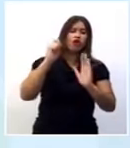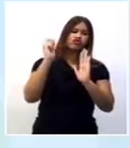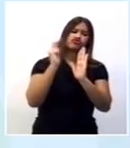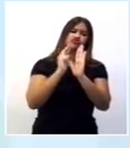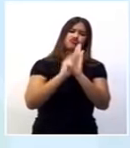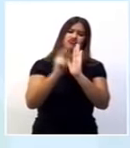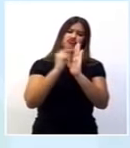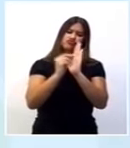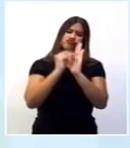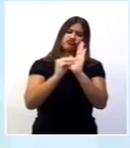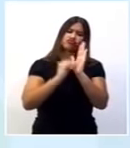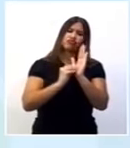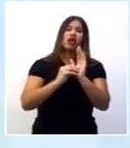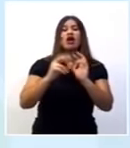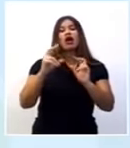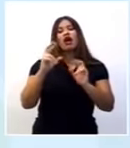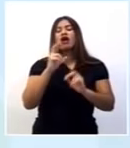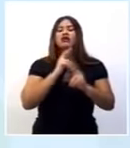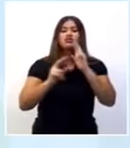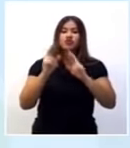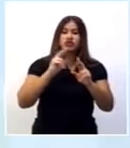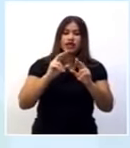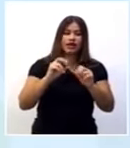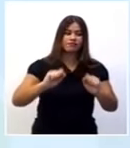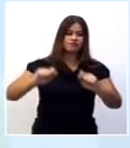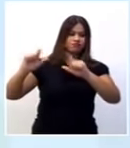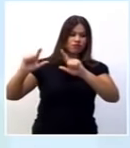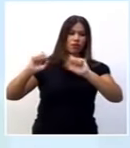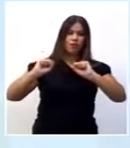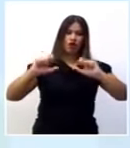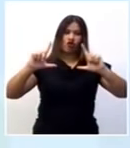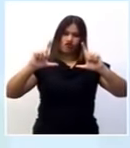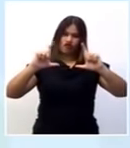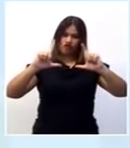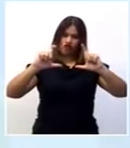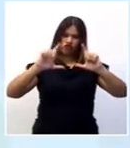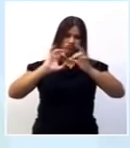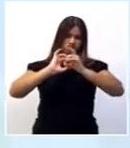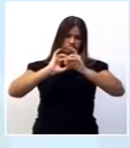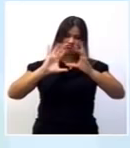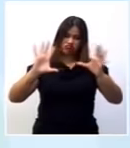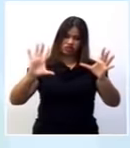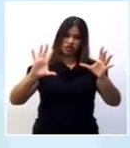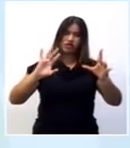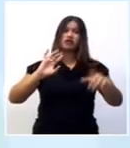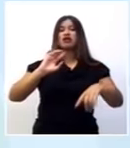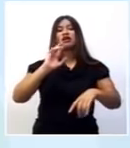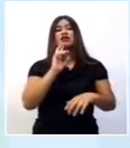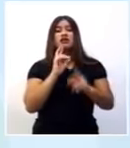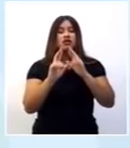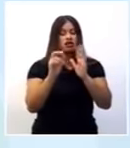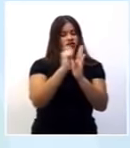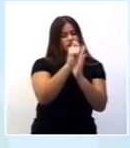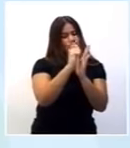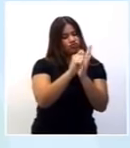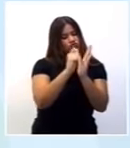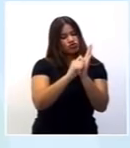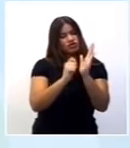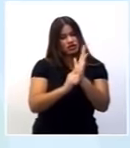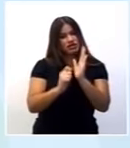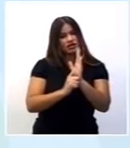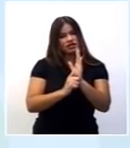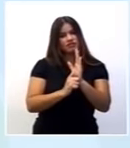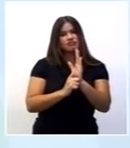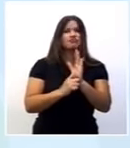vocês podem tirar uma foto agora da imagem, vou deixar parado um pouquinho, vocês podem tirar uma foto e responder essas questões para o professor de